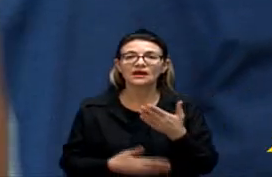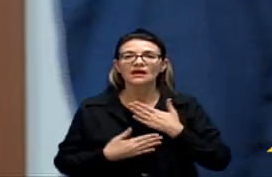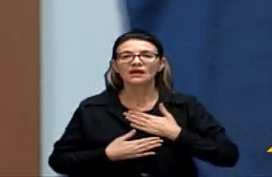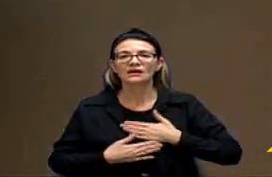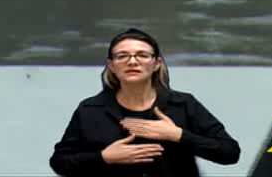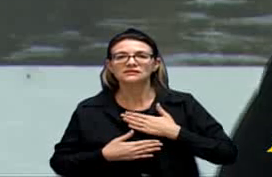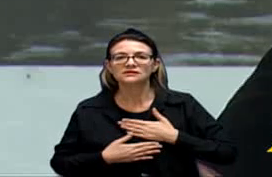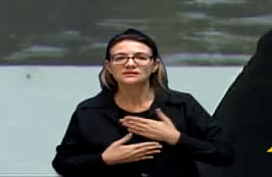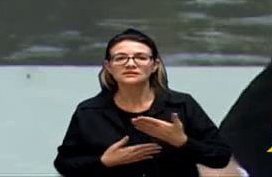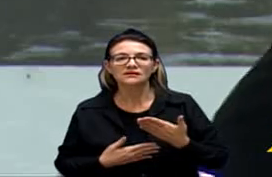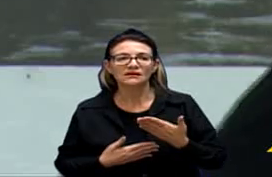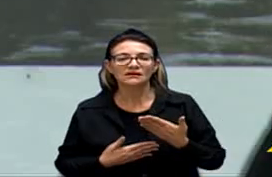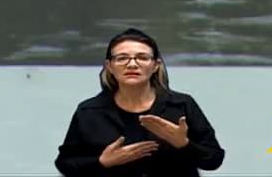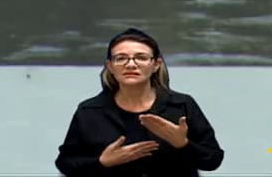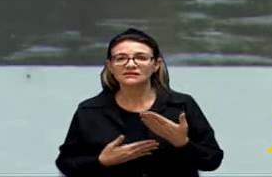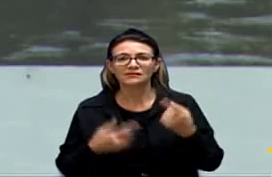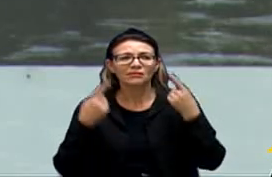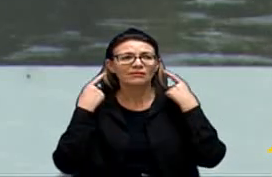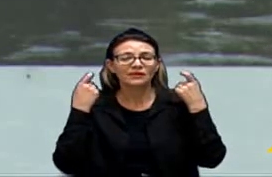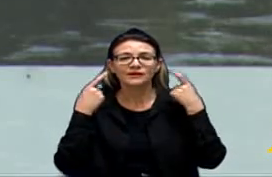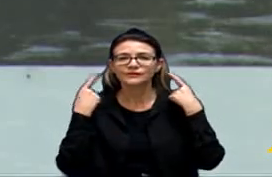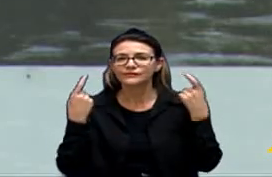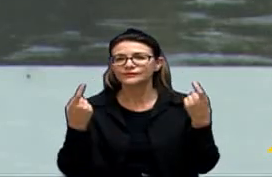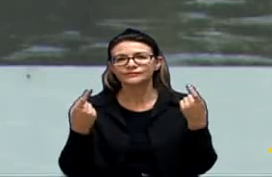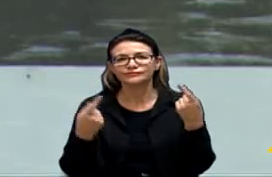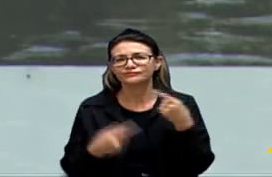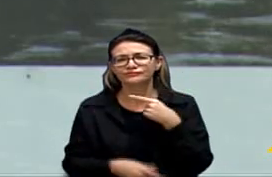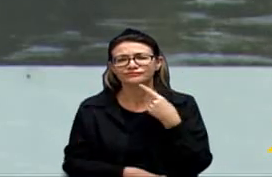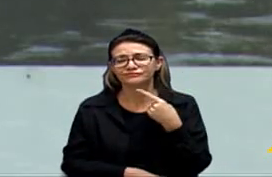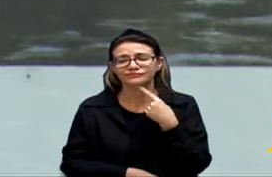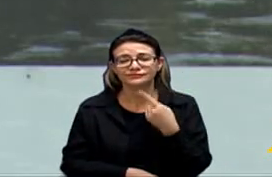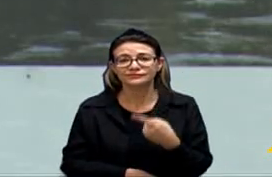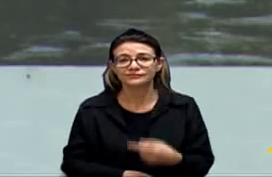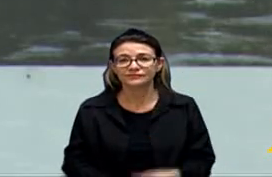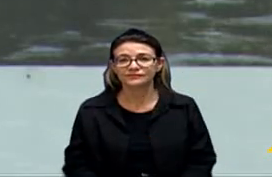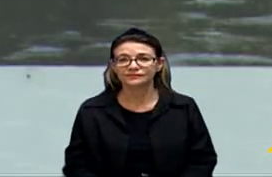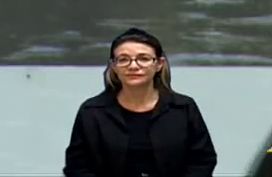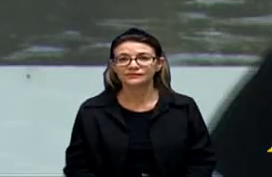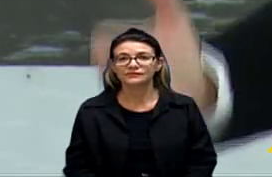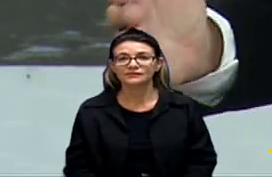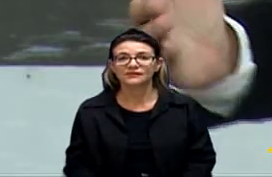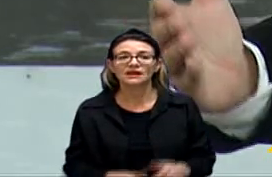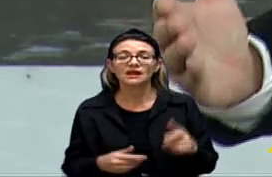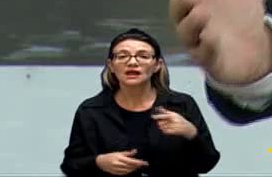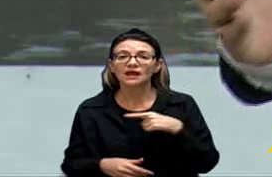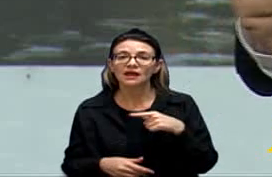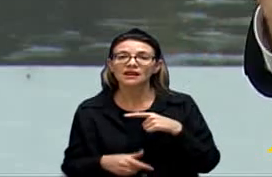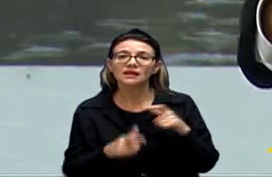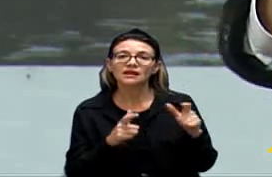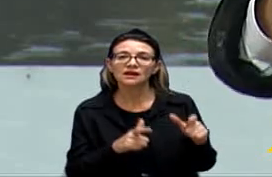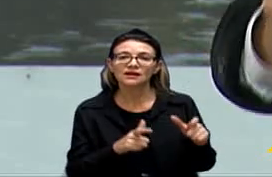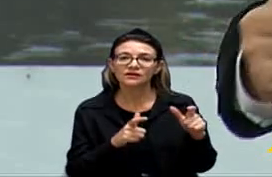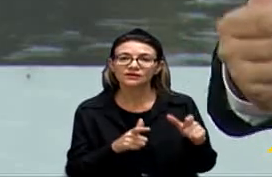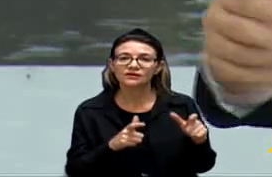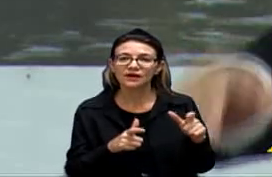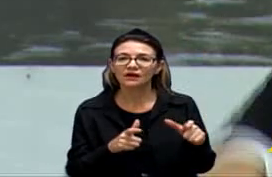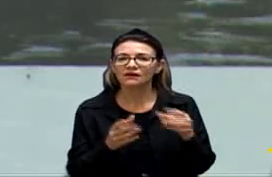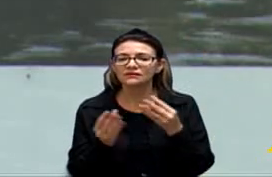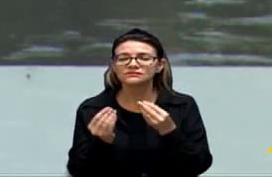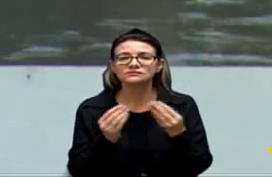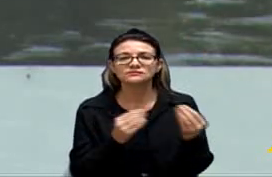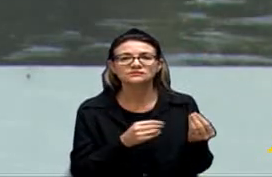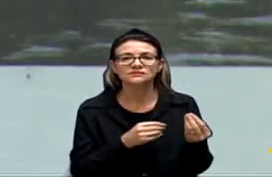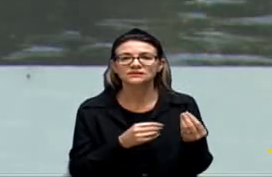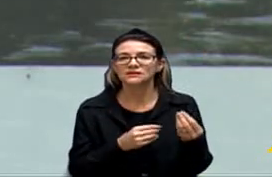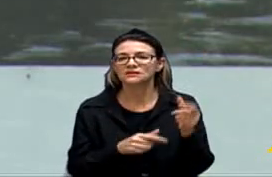Hortência tem um caso ali um bairro tradicionalmente de pessoas idosas não é verdade Vila Progresso que as casas São próximas a